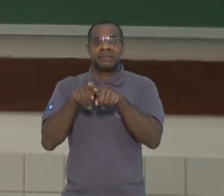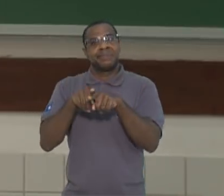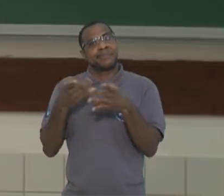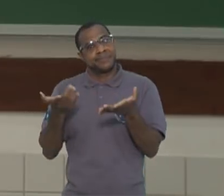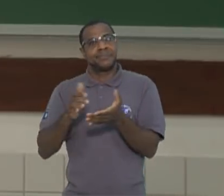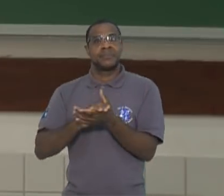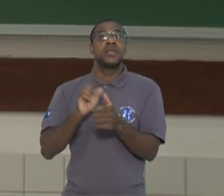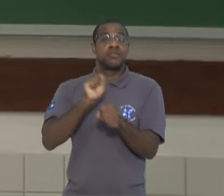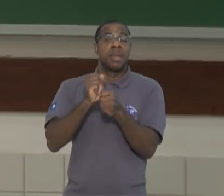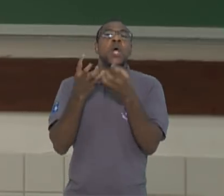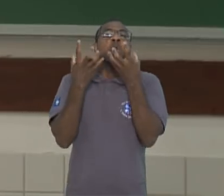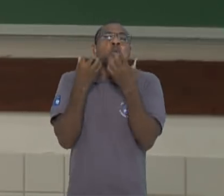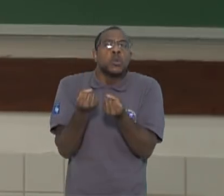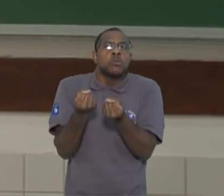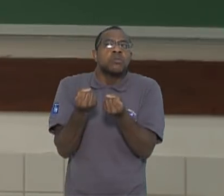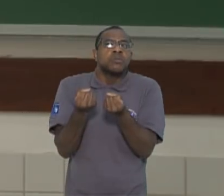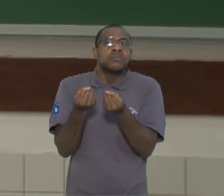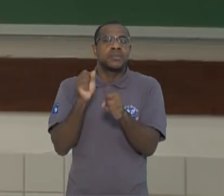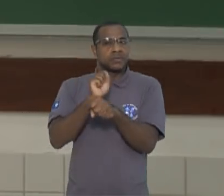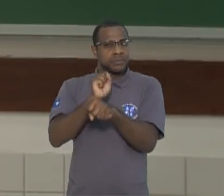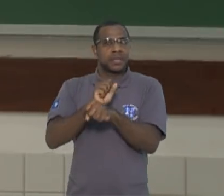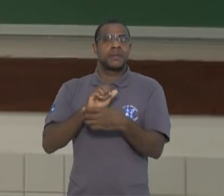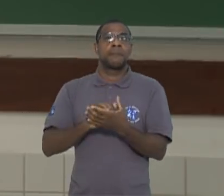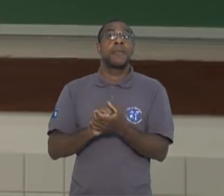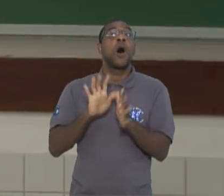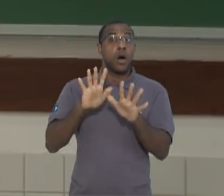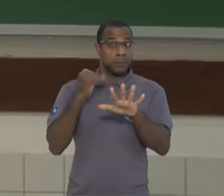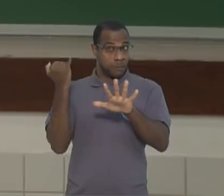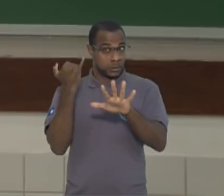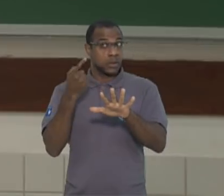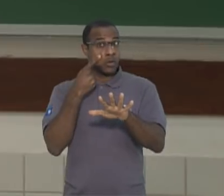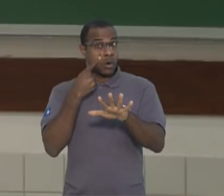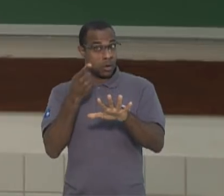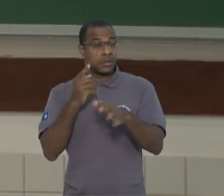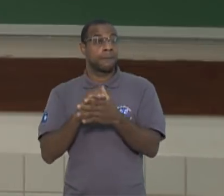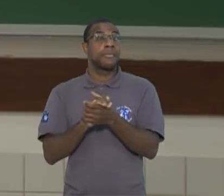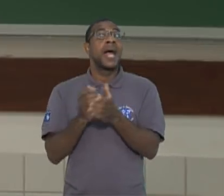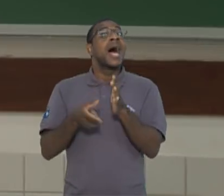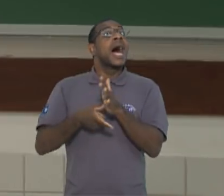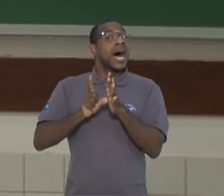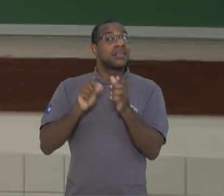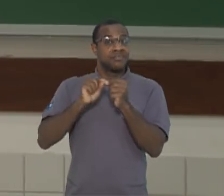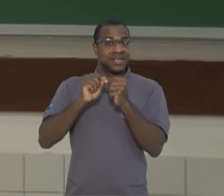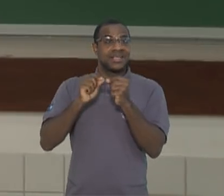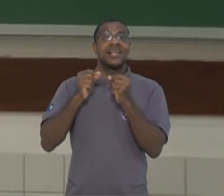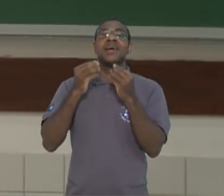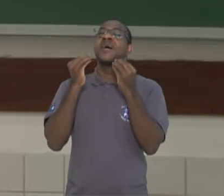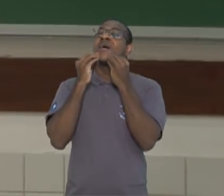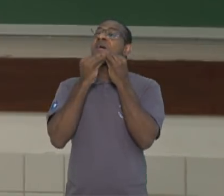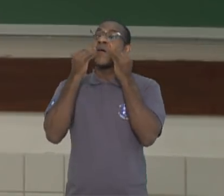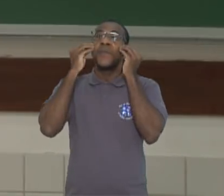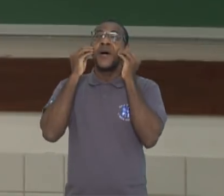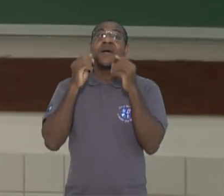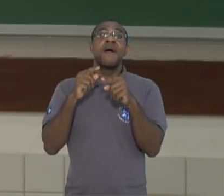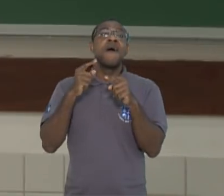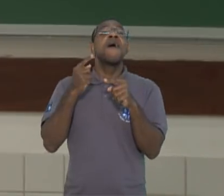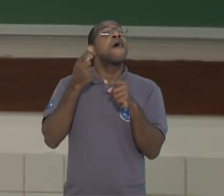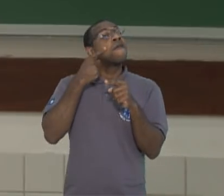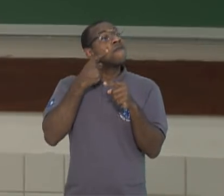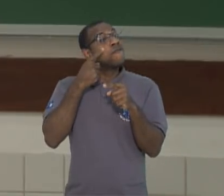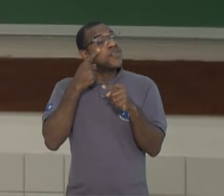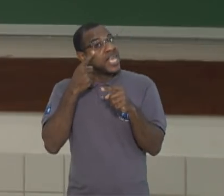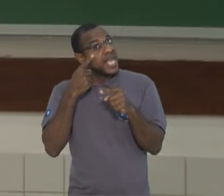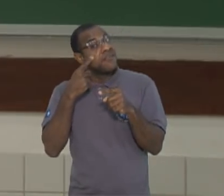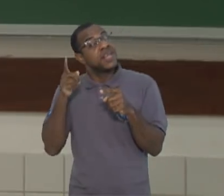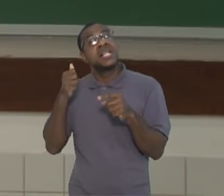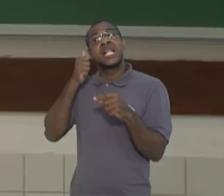secar. Só uma coisa muito importante. Antes de fazer a maquiagem, né, veja com a mãe, antes de